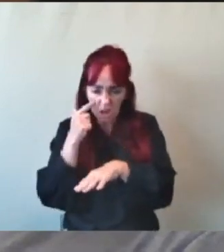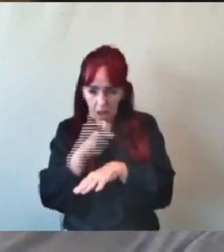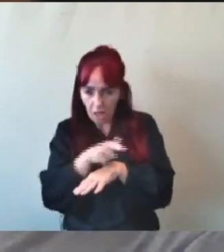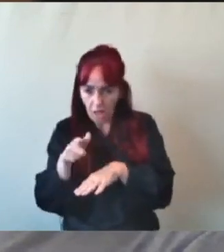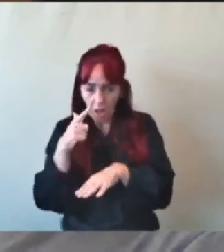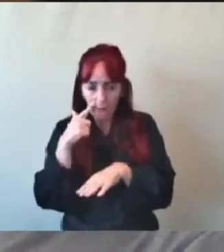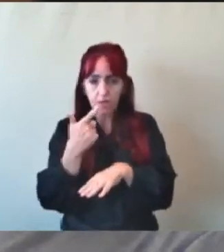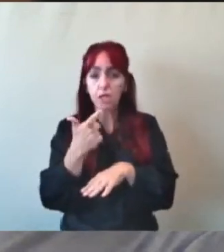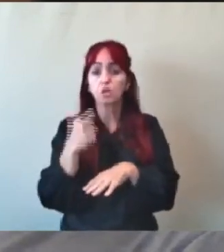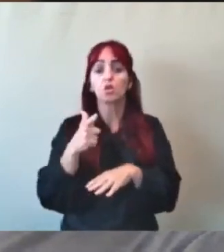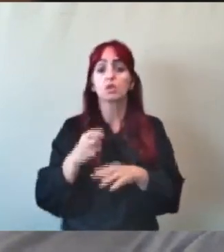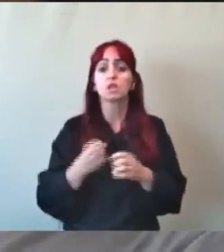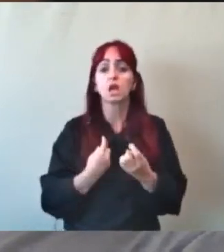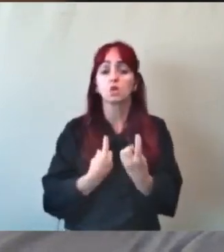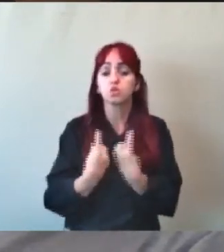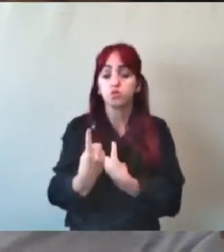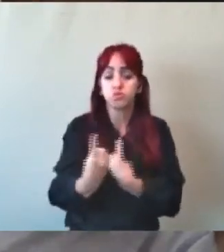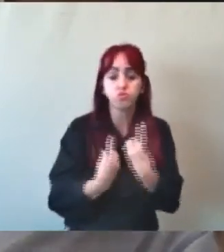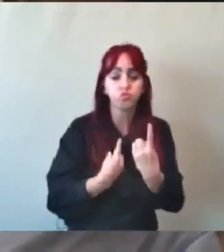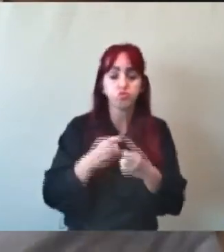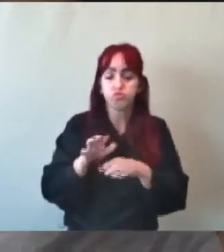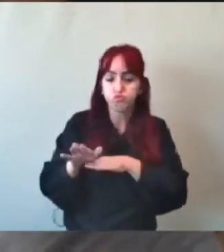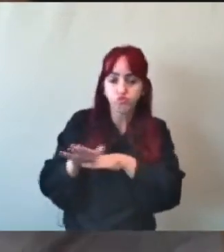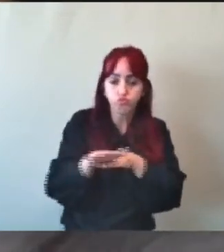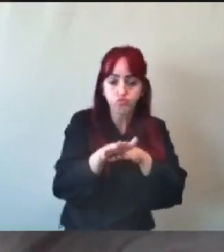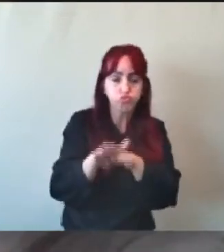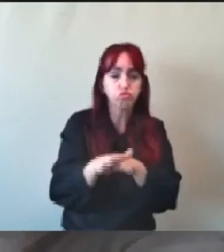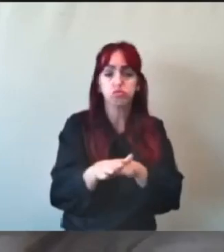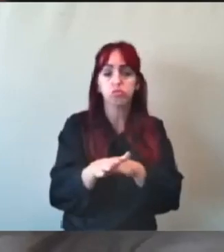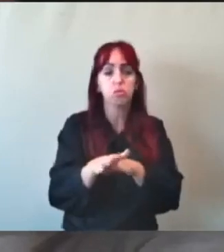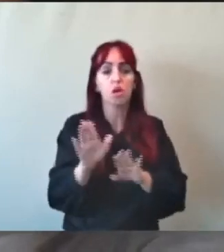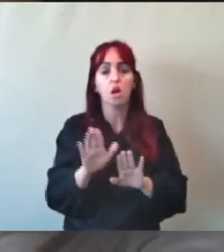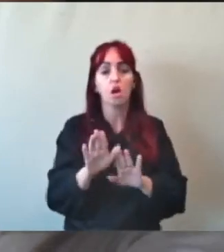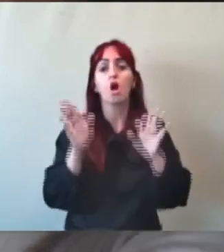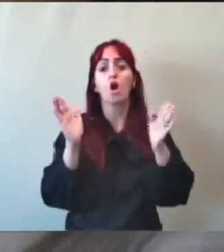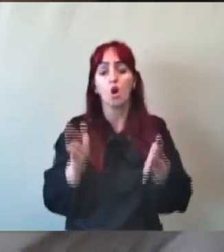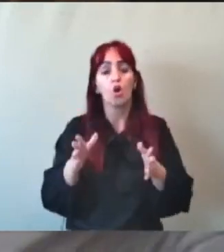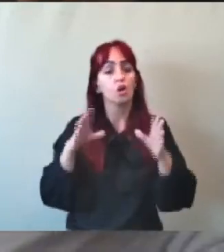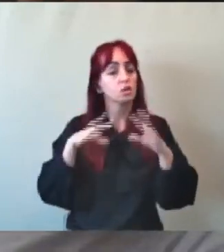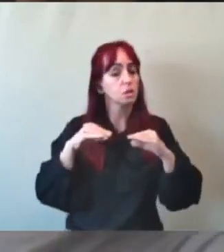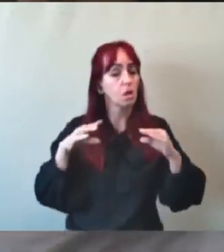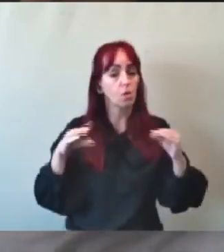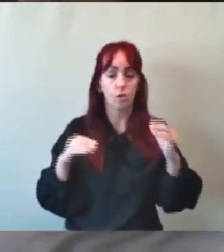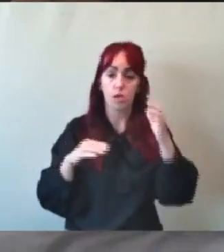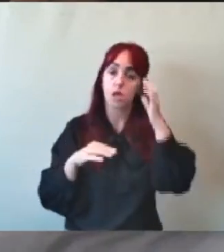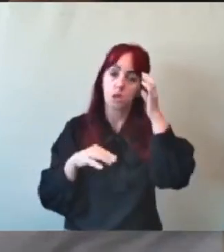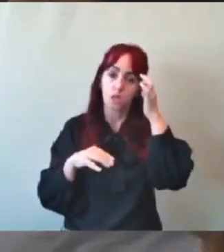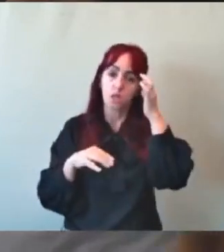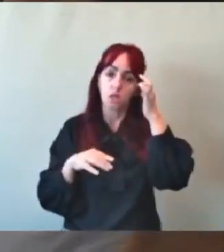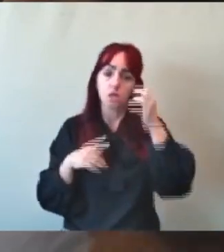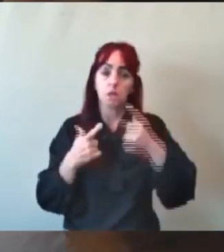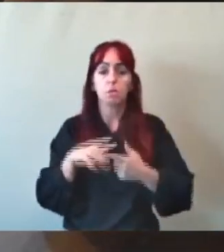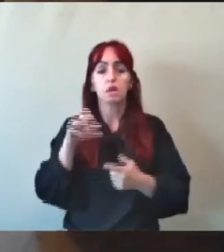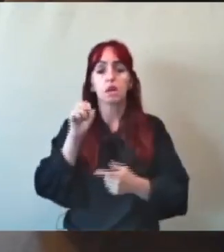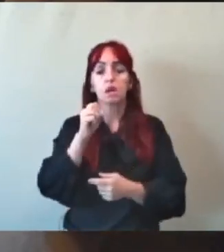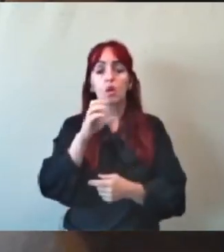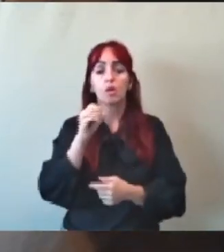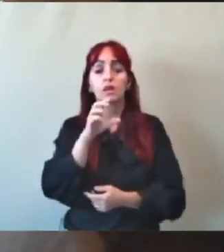como tinha antigamente, antes da Tancredo Neves ser aberta. Hoje a Tancredo Neves puxou todo, 80% do trânsito hoje